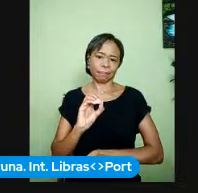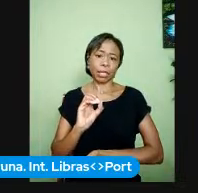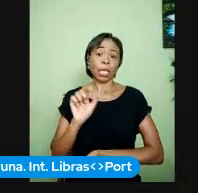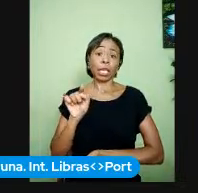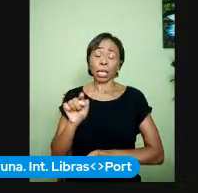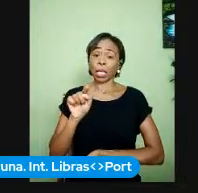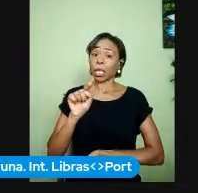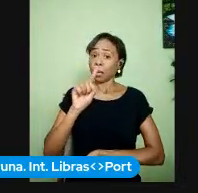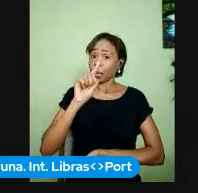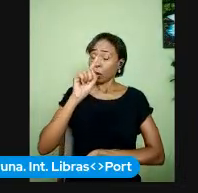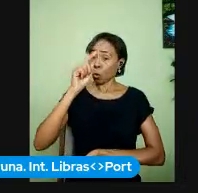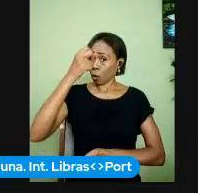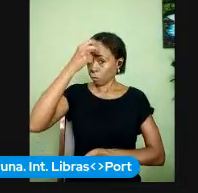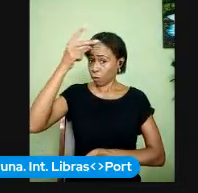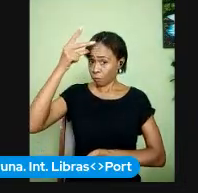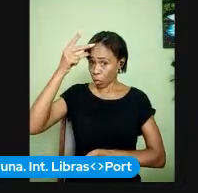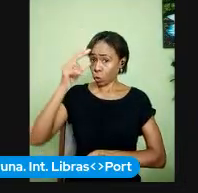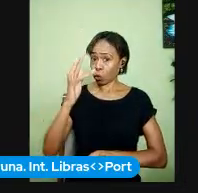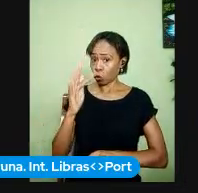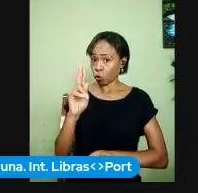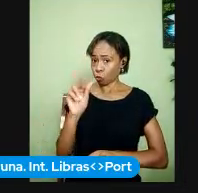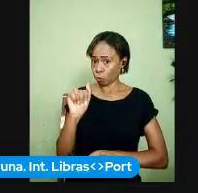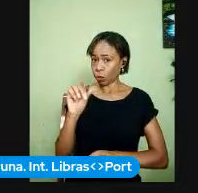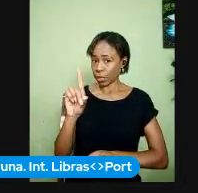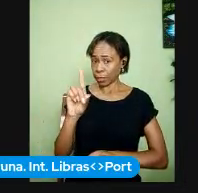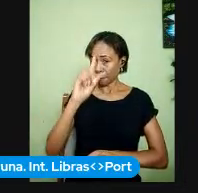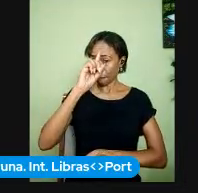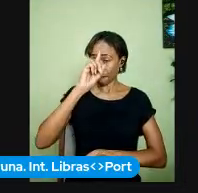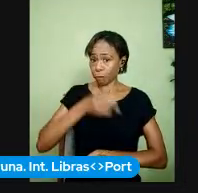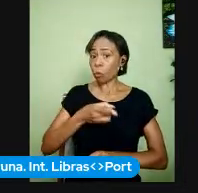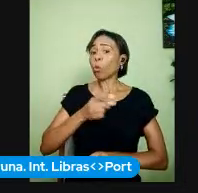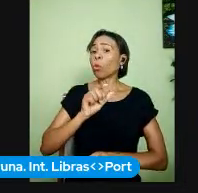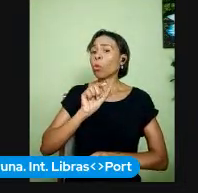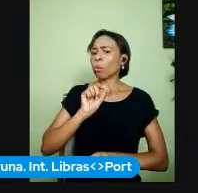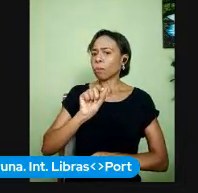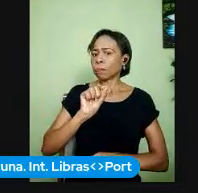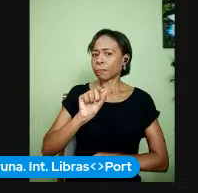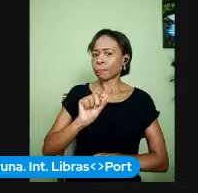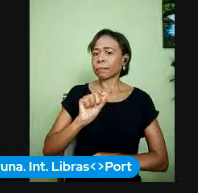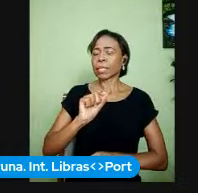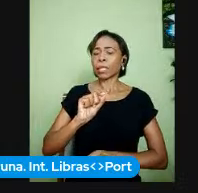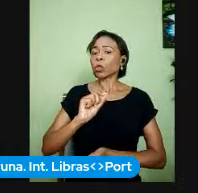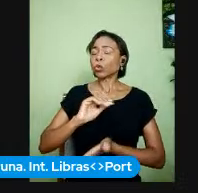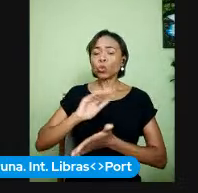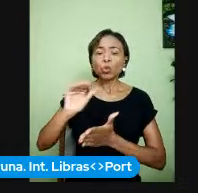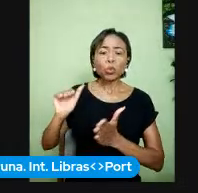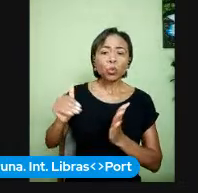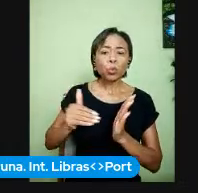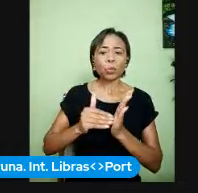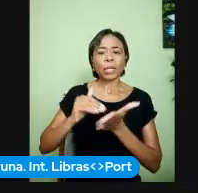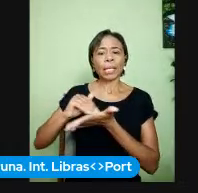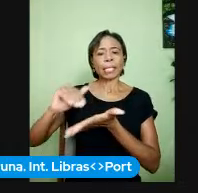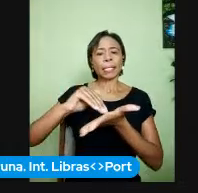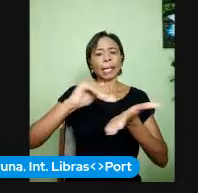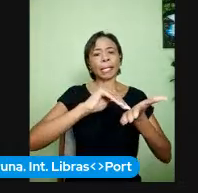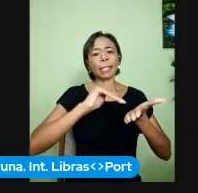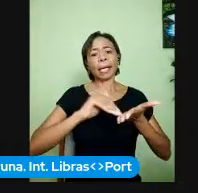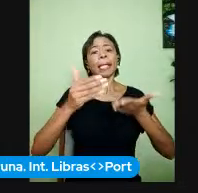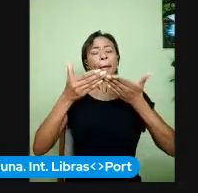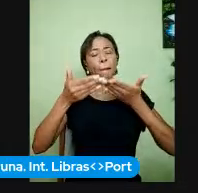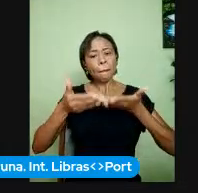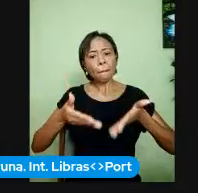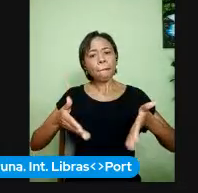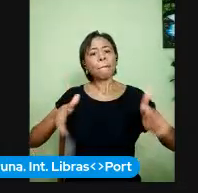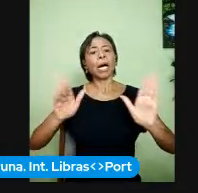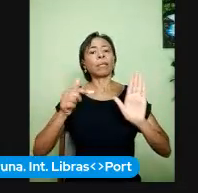prefeito Fuad, é que todas as secretarias abram a porta para esse programa, para